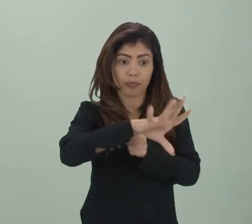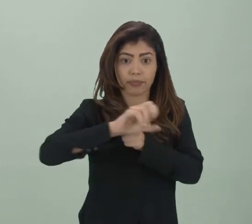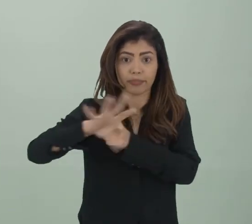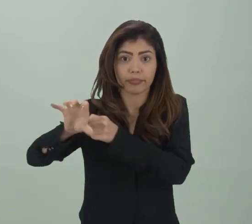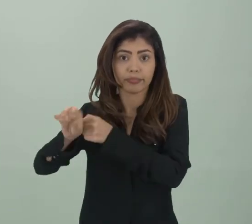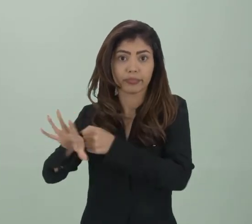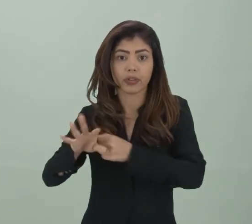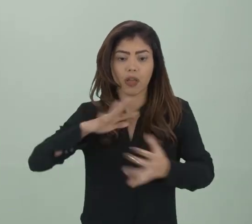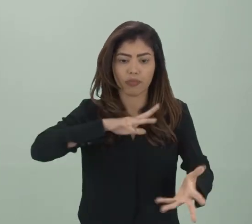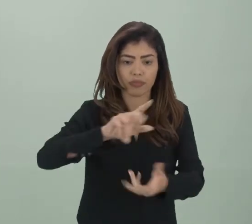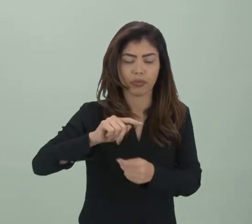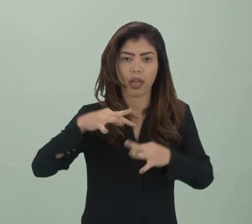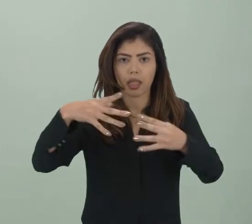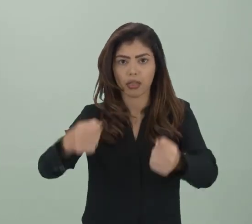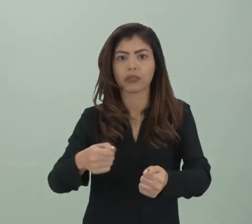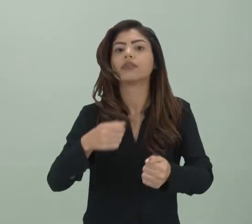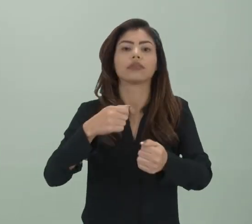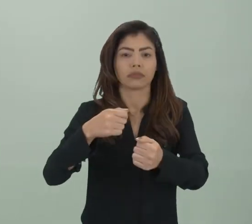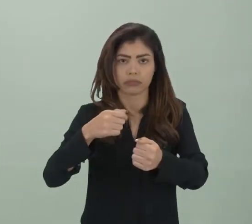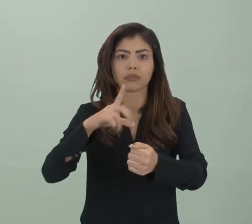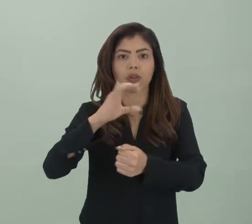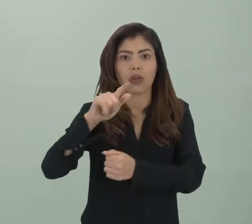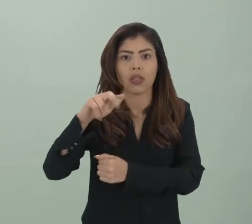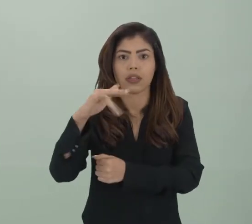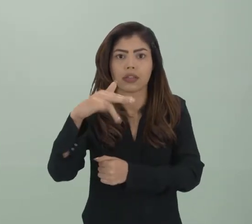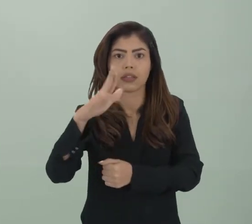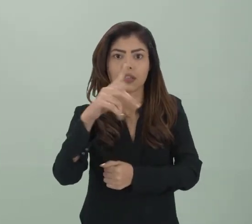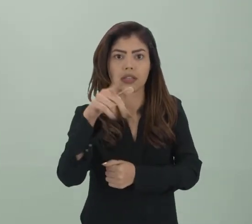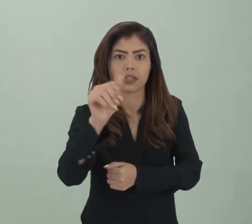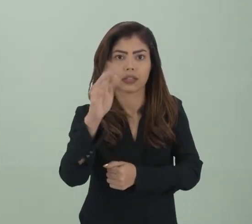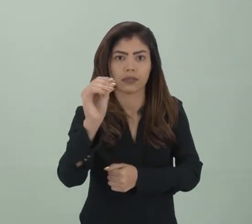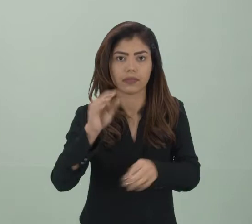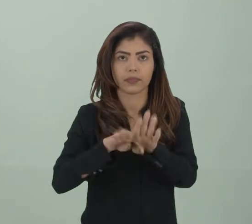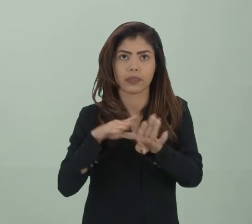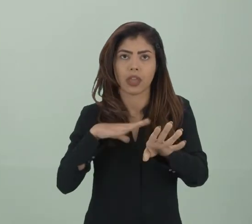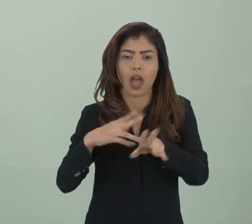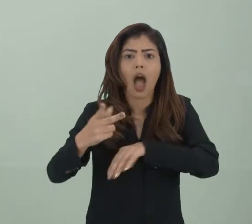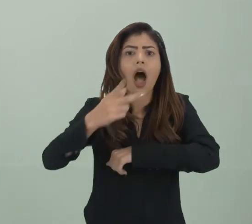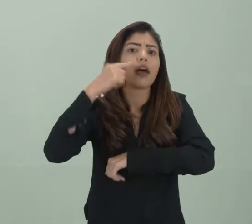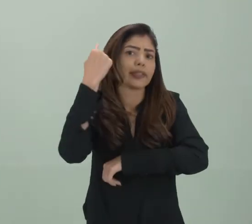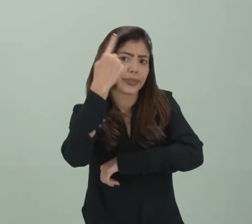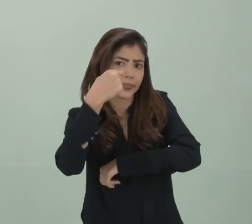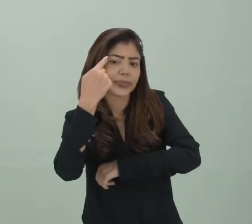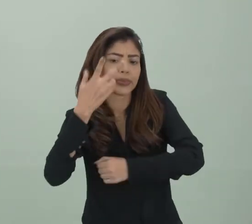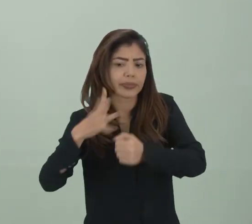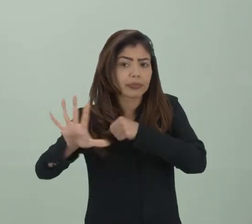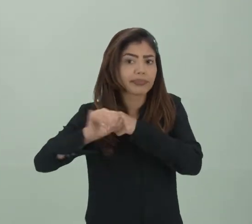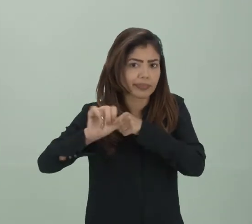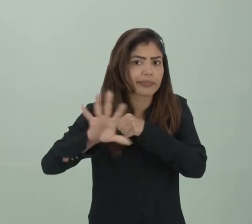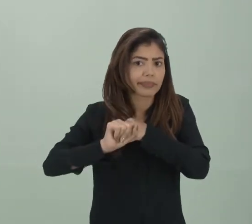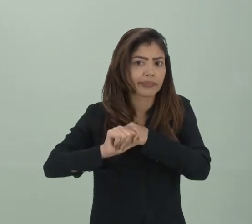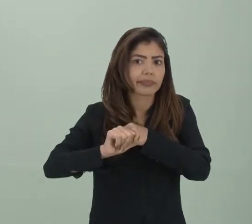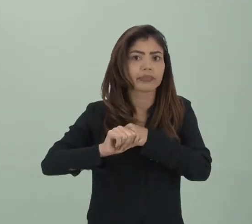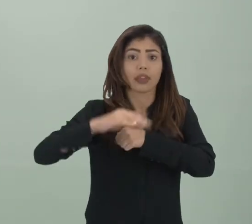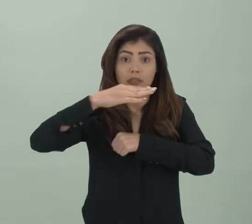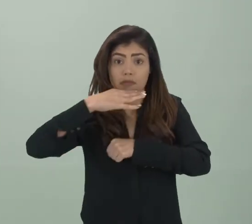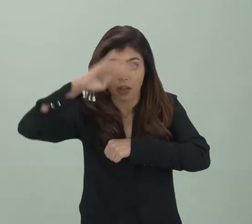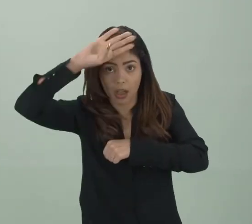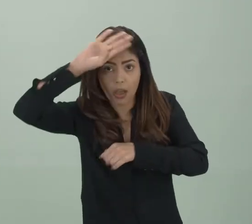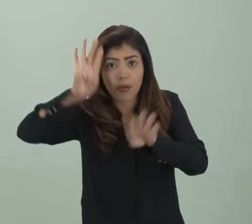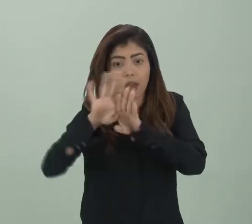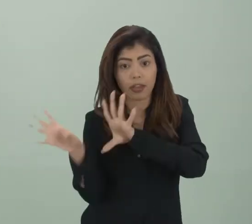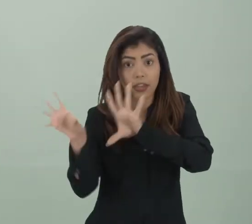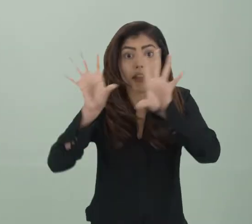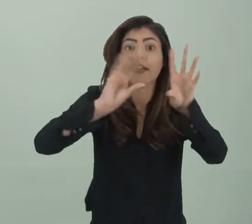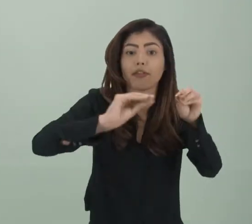todo mundo, né, durante o processo de colonização. Ou seja, a Espanha adquiriu palavras dos árabes, que